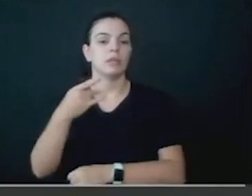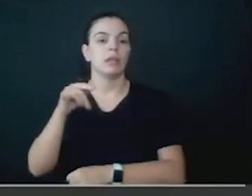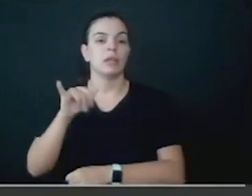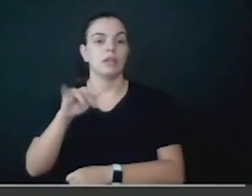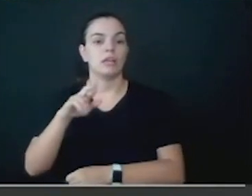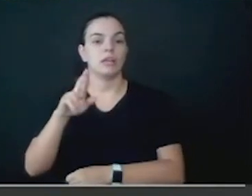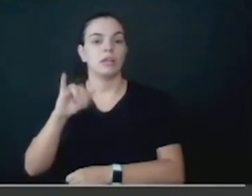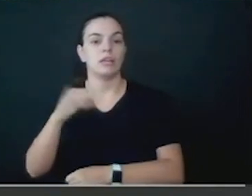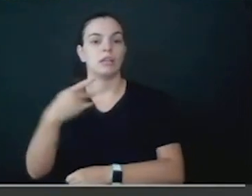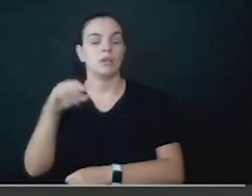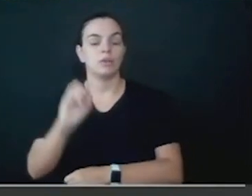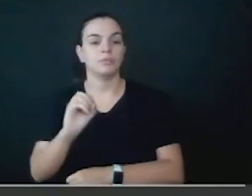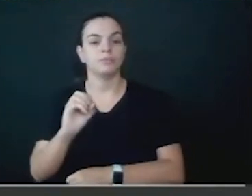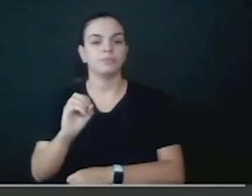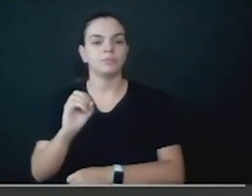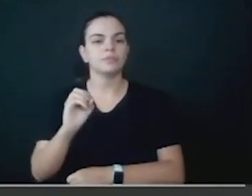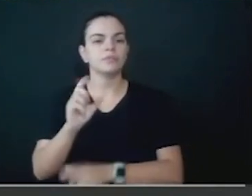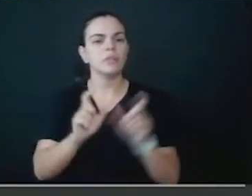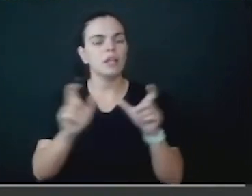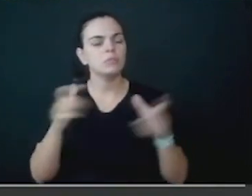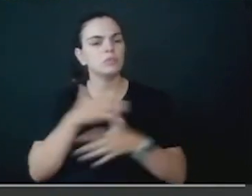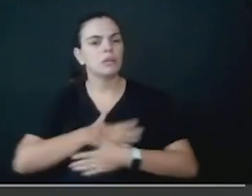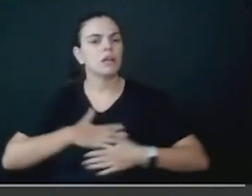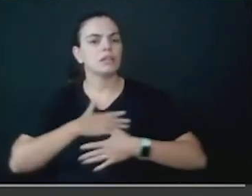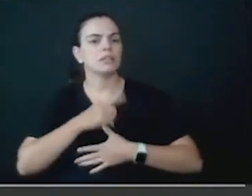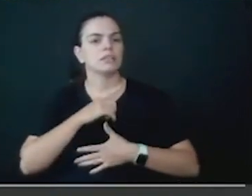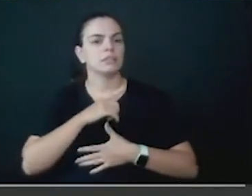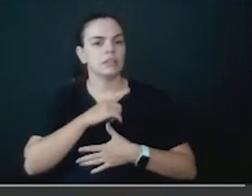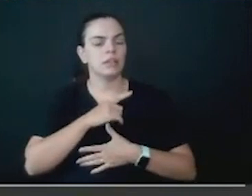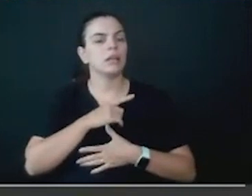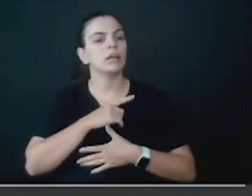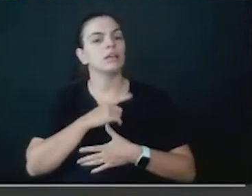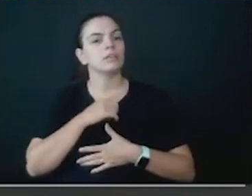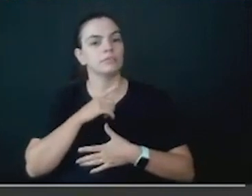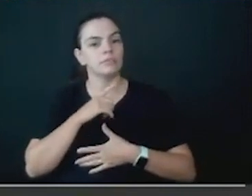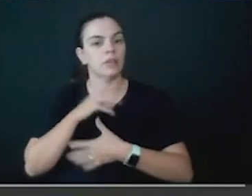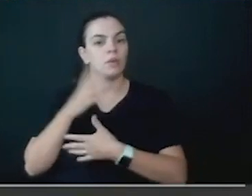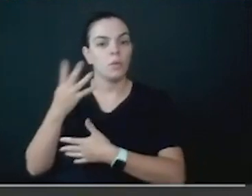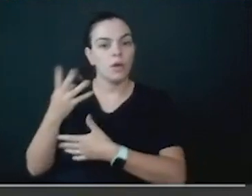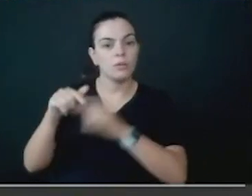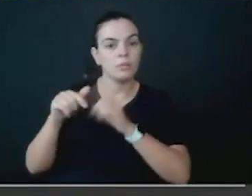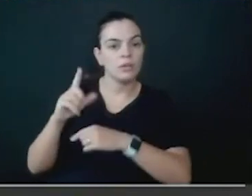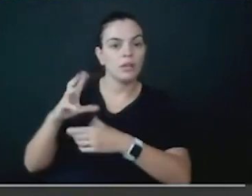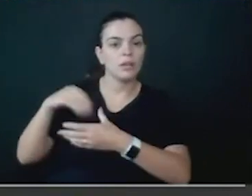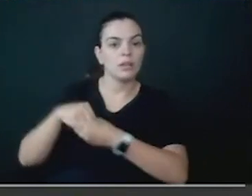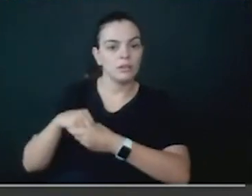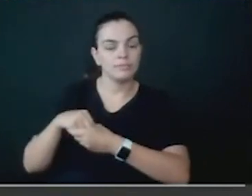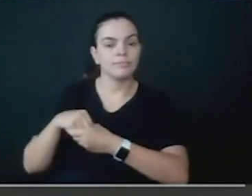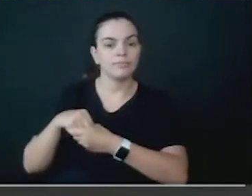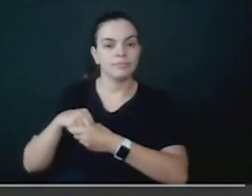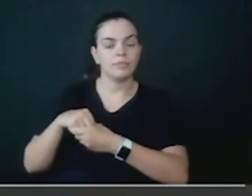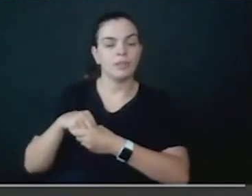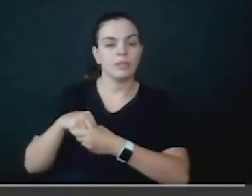dos cidadãos para com os serviços da prefeitura, a gente tem 4 produtos neste programa relacionados, que dizem respeito ao espaço